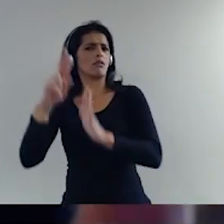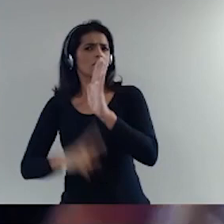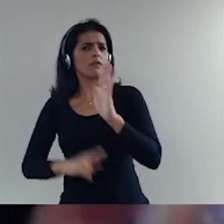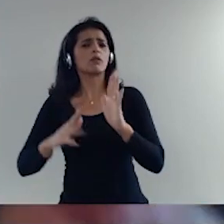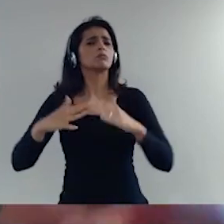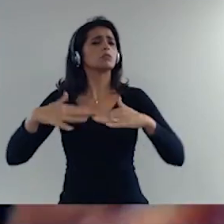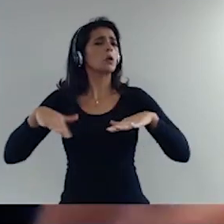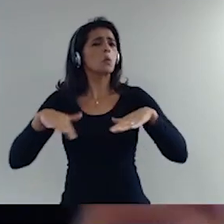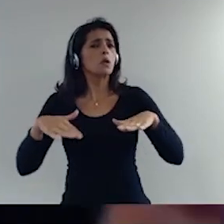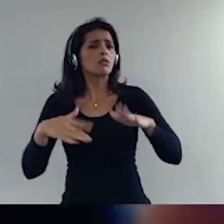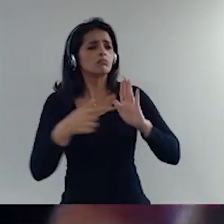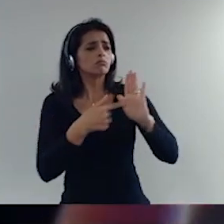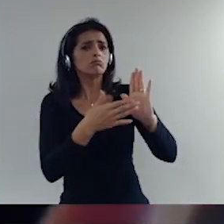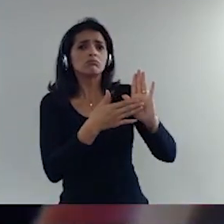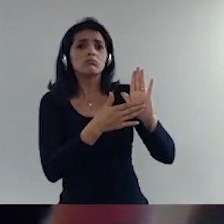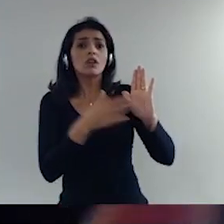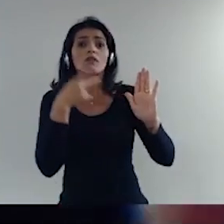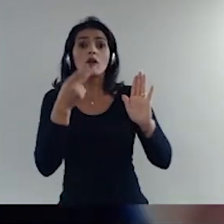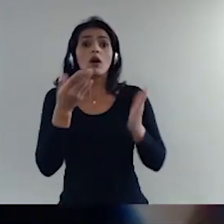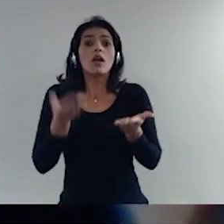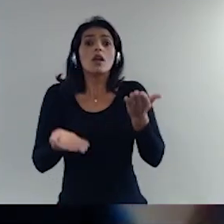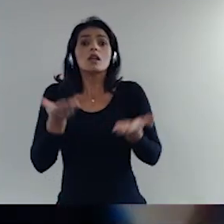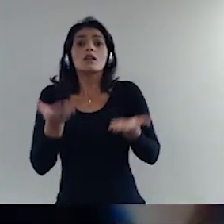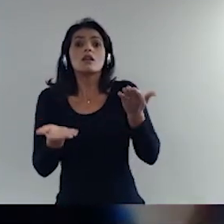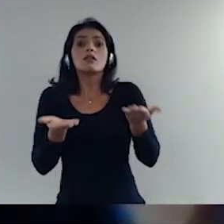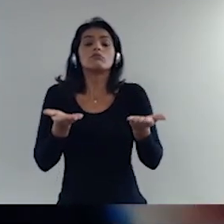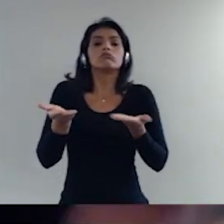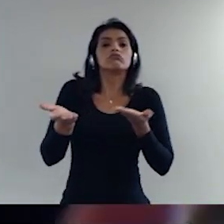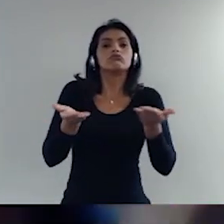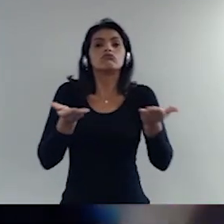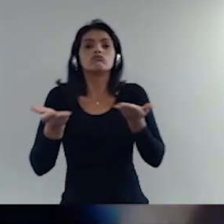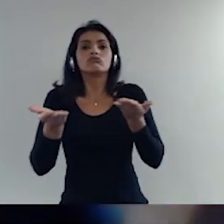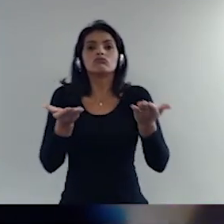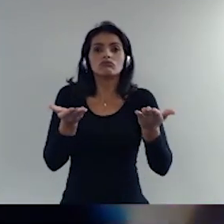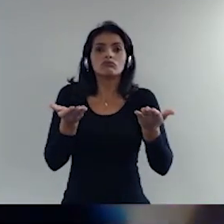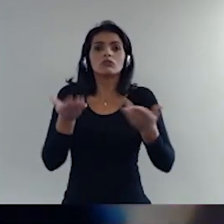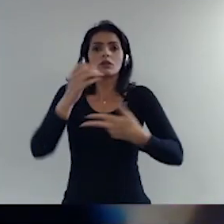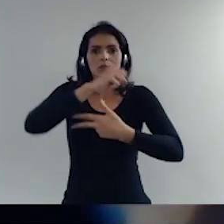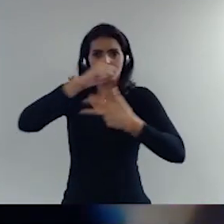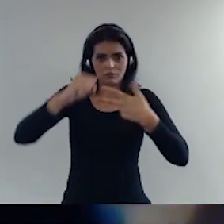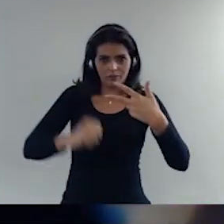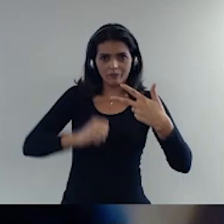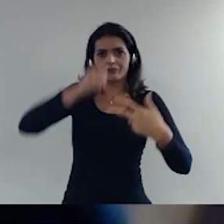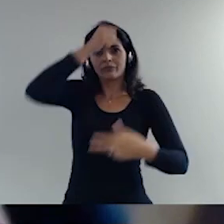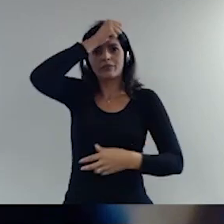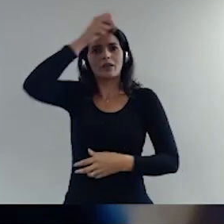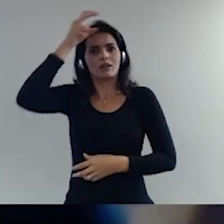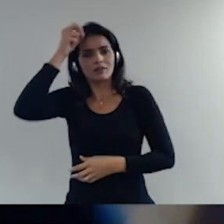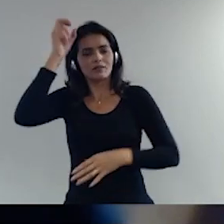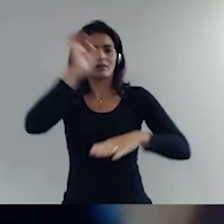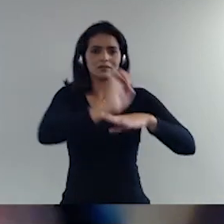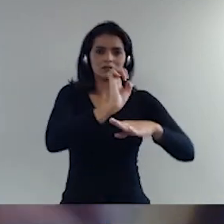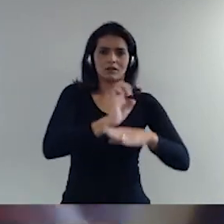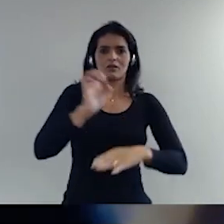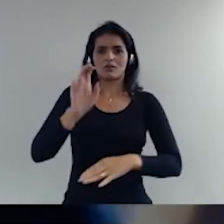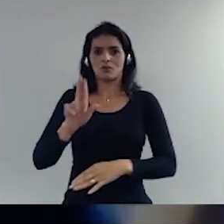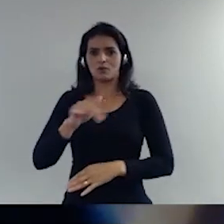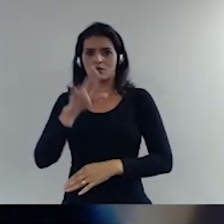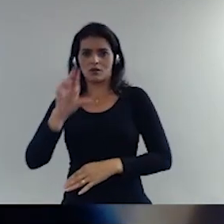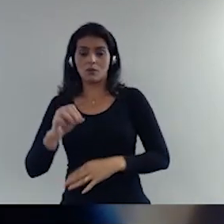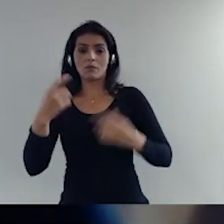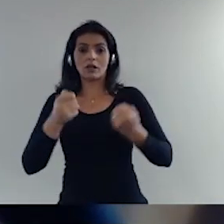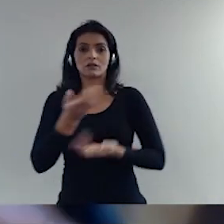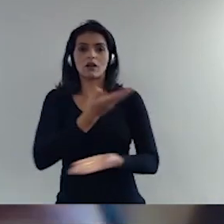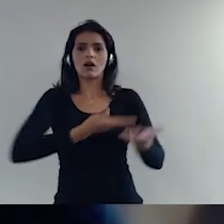tranquilas, no sentido de dizer que tem que haver um equilíbrio institucional entre os poderes. Há necessidade de uma cooperação